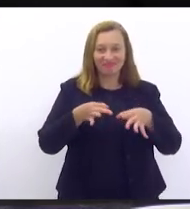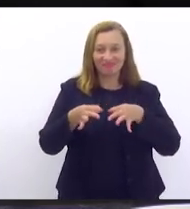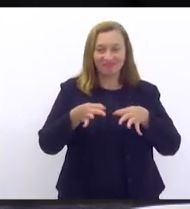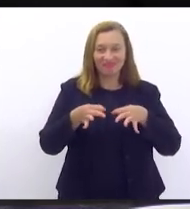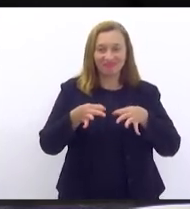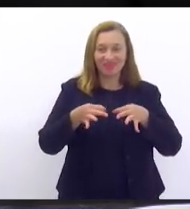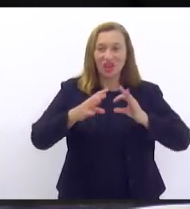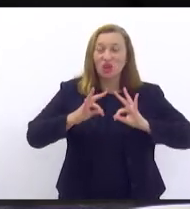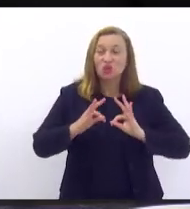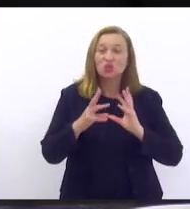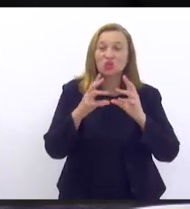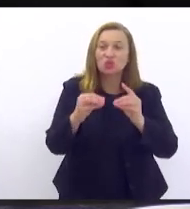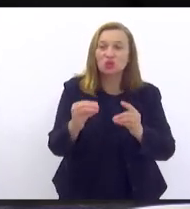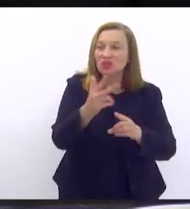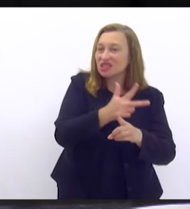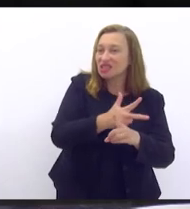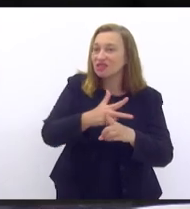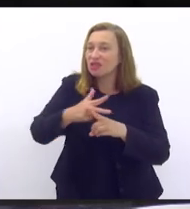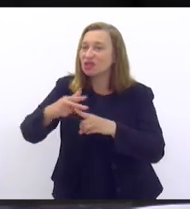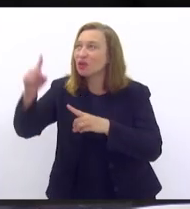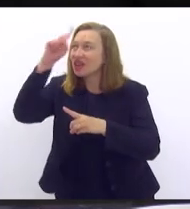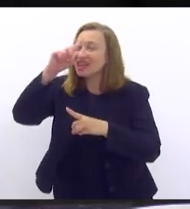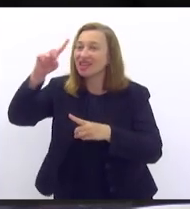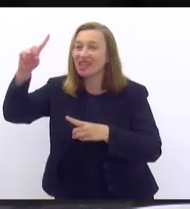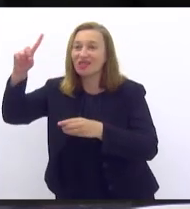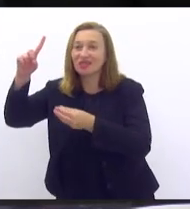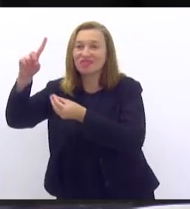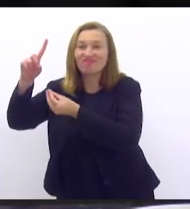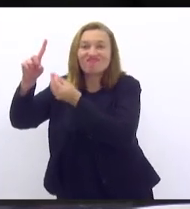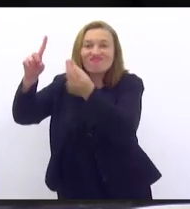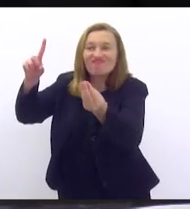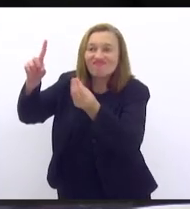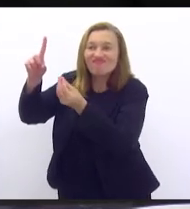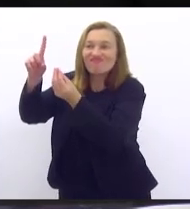para todas as conquistas que Deus assim